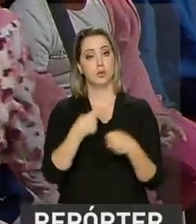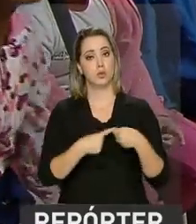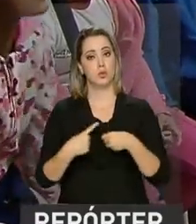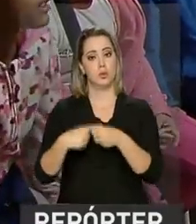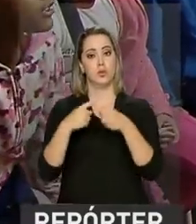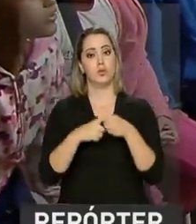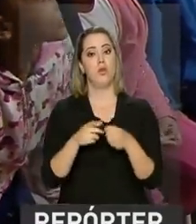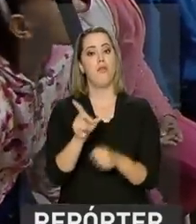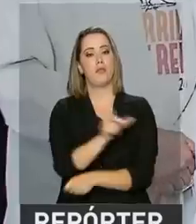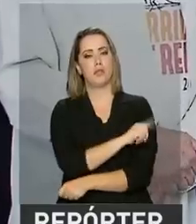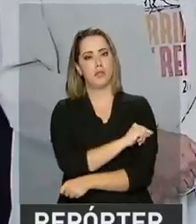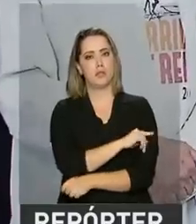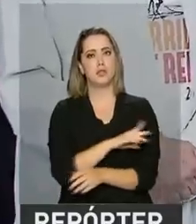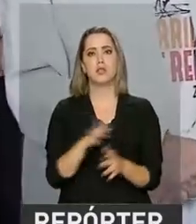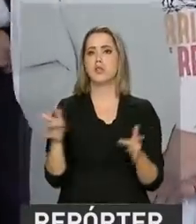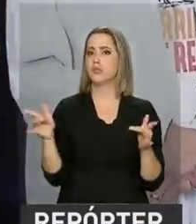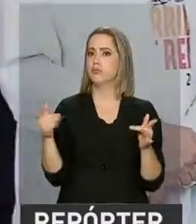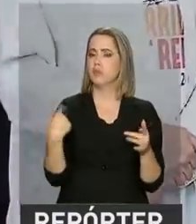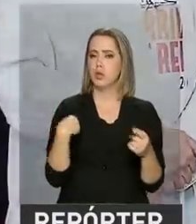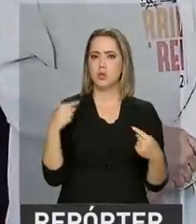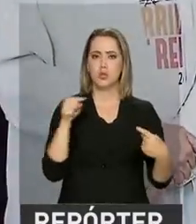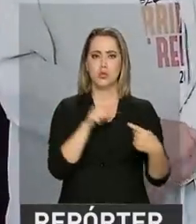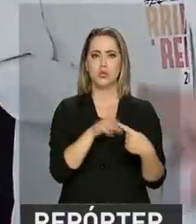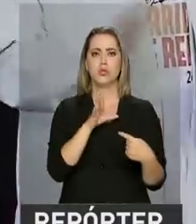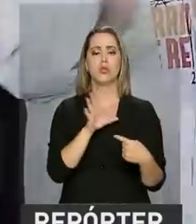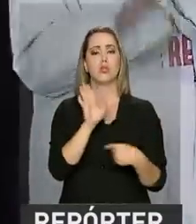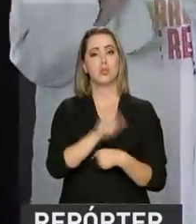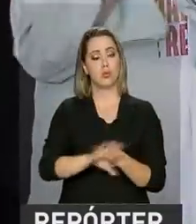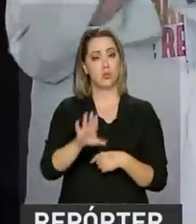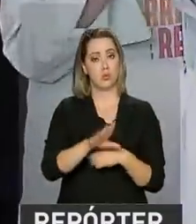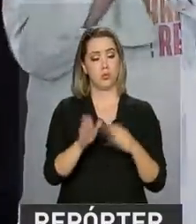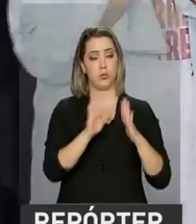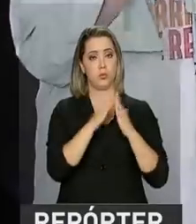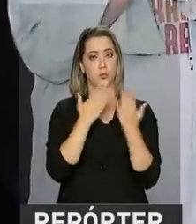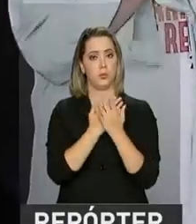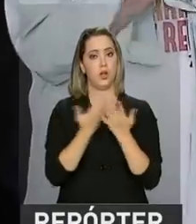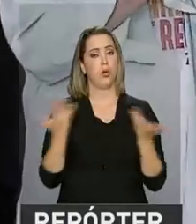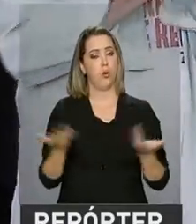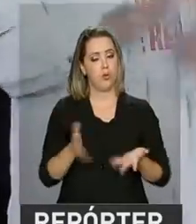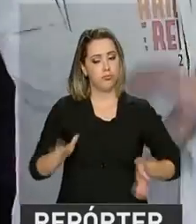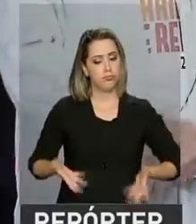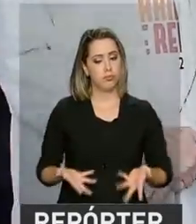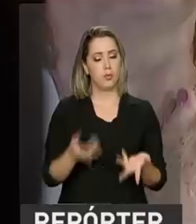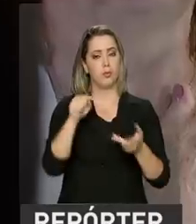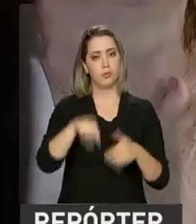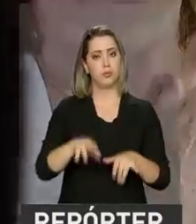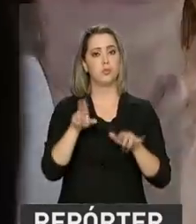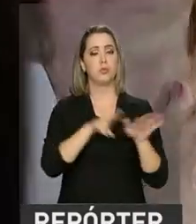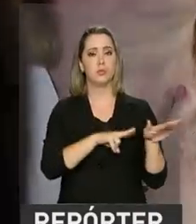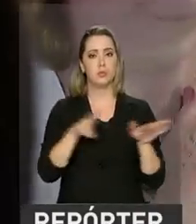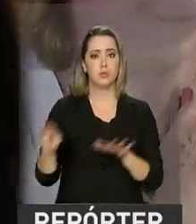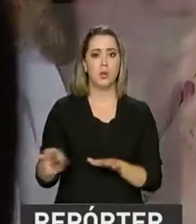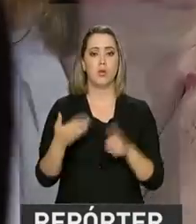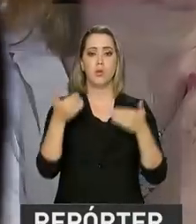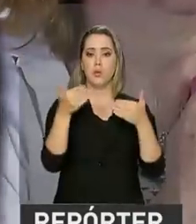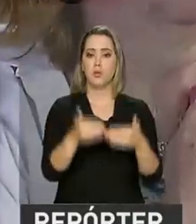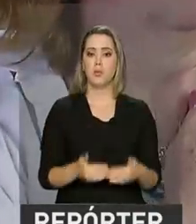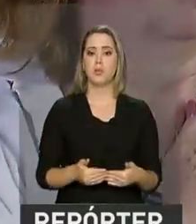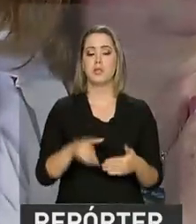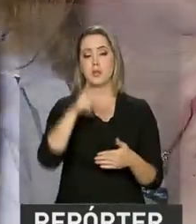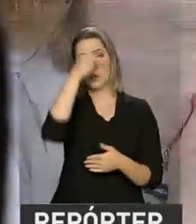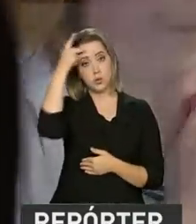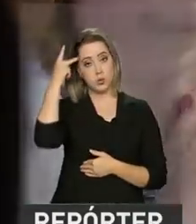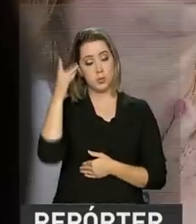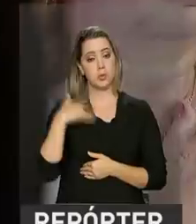no ambiente escolar, o Ministério da Saúde iniciou uma mobilização essa semana com a presença de profissionais